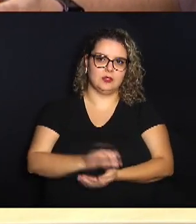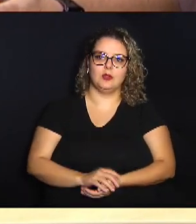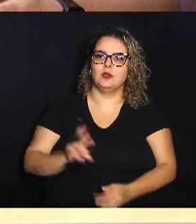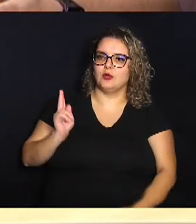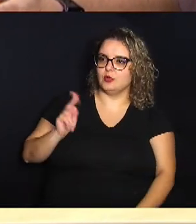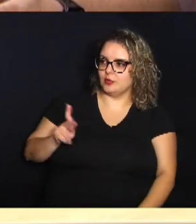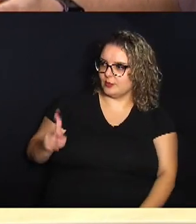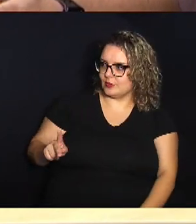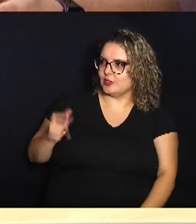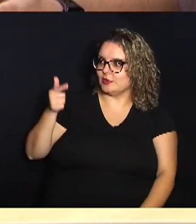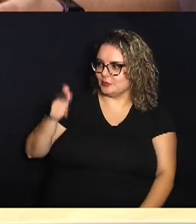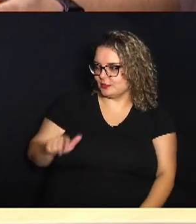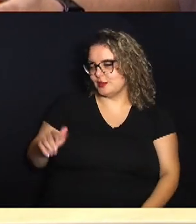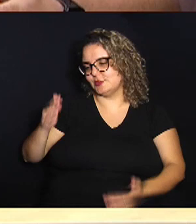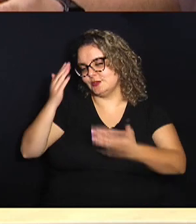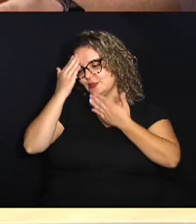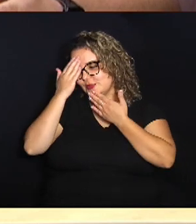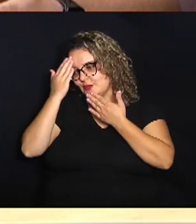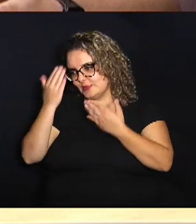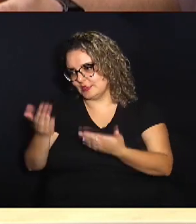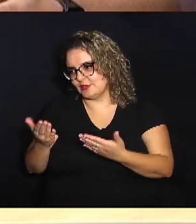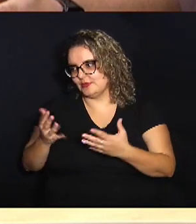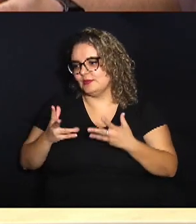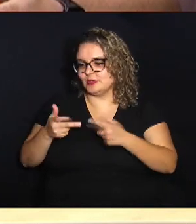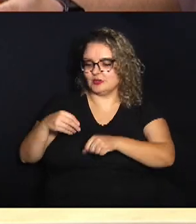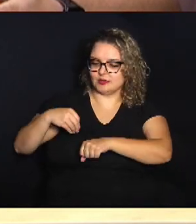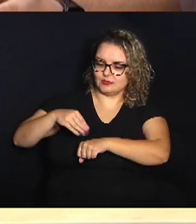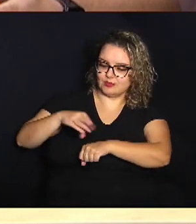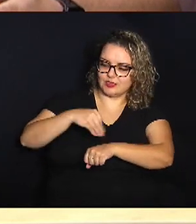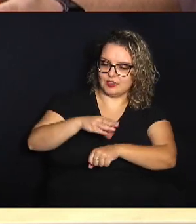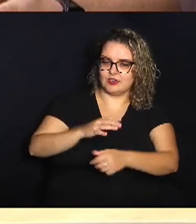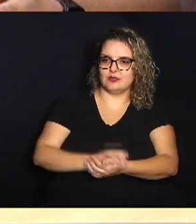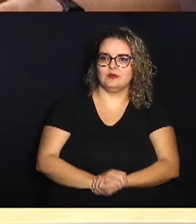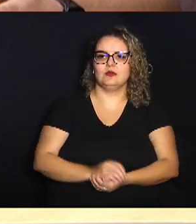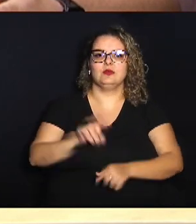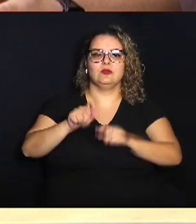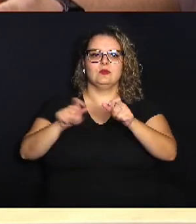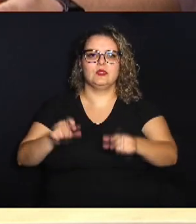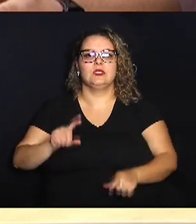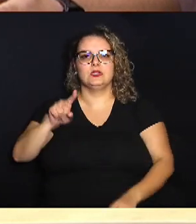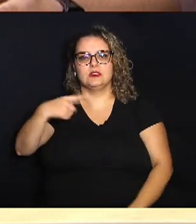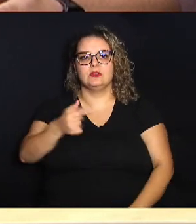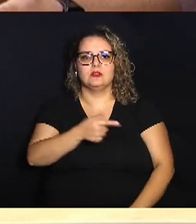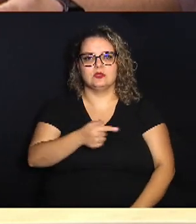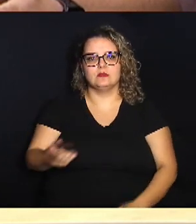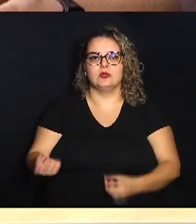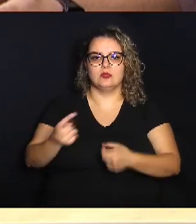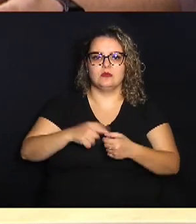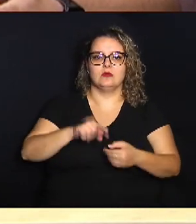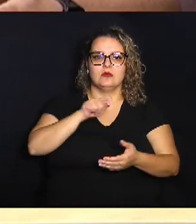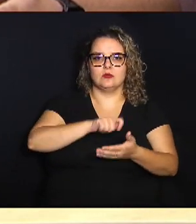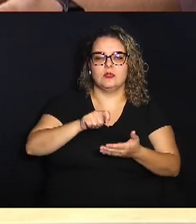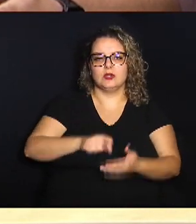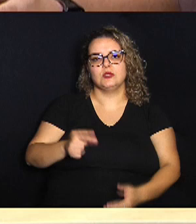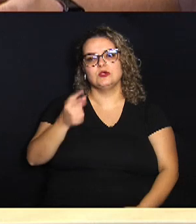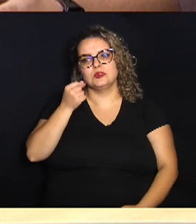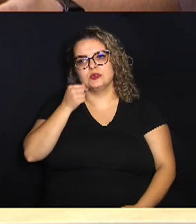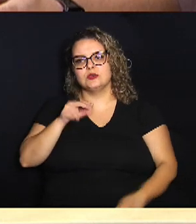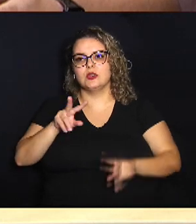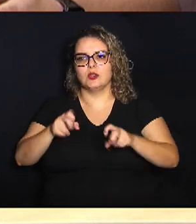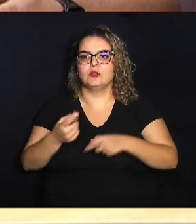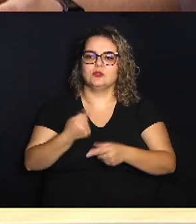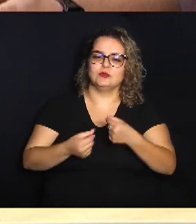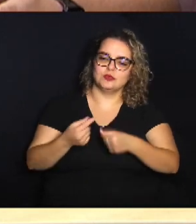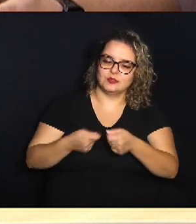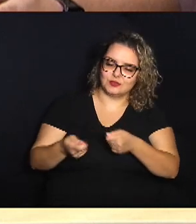Professor, mais uma vez, muito obrigado por todas essas dicas. E pessoal, na próxima semana a gente volta com mais um tema de economia aqui no